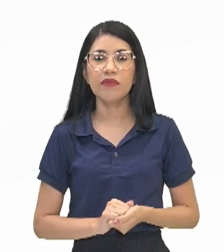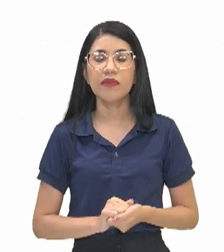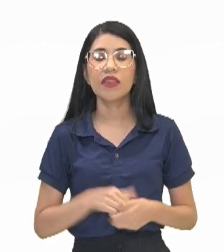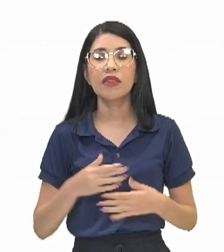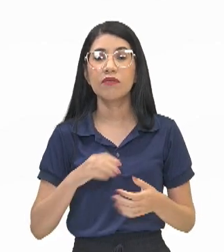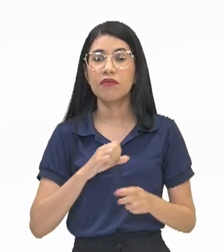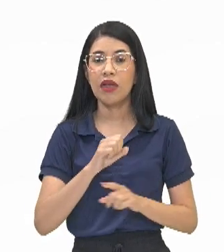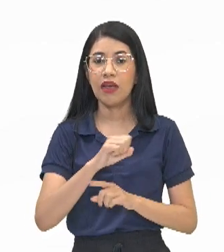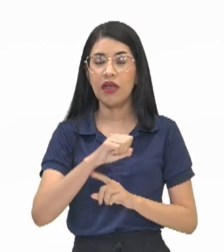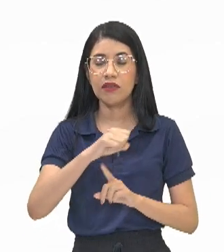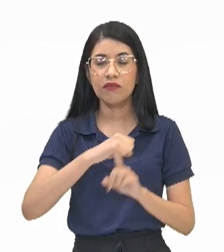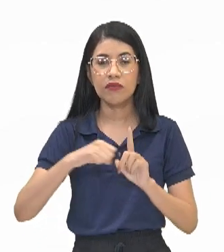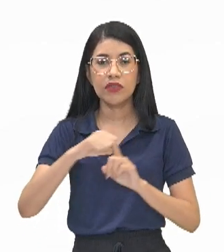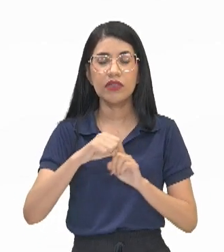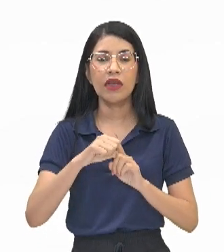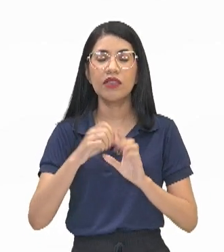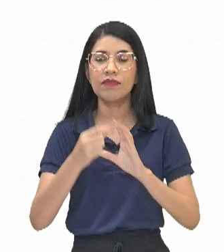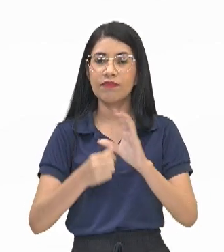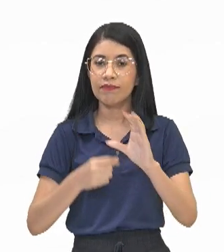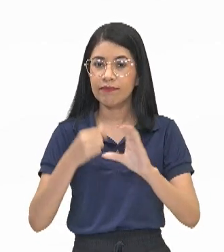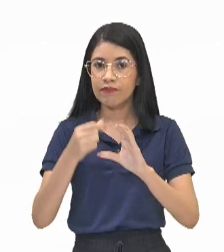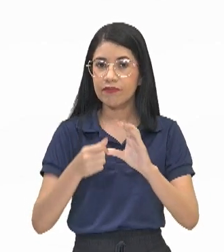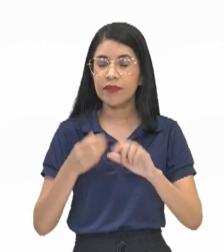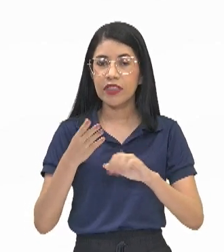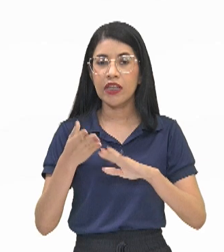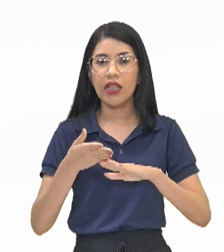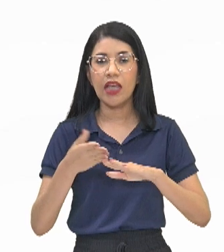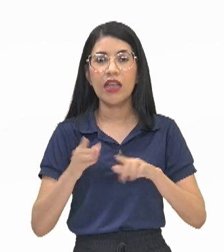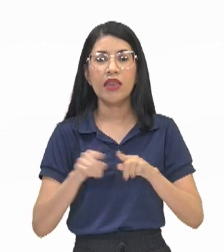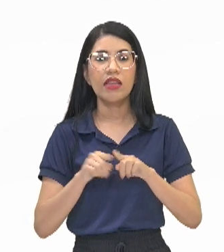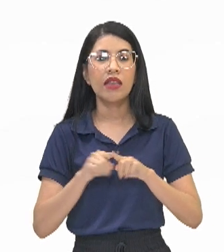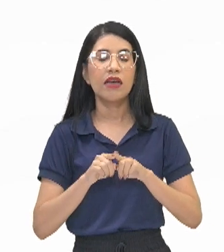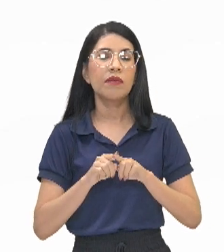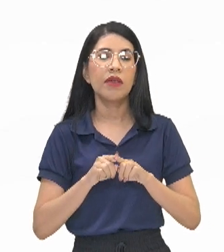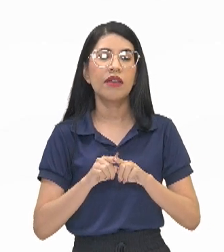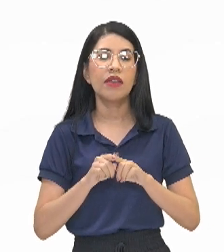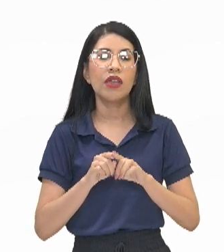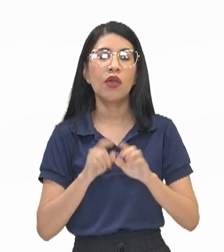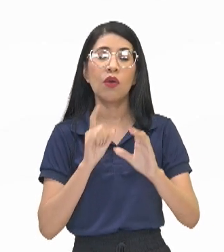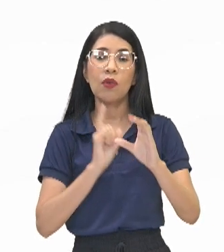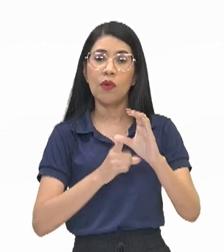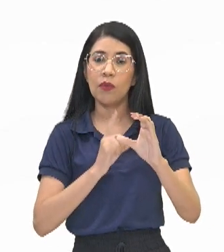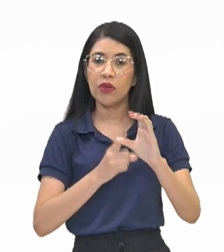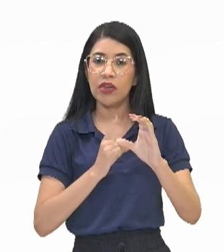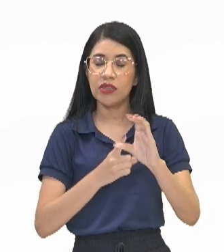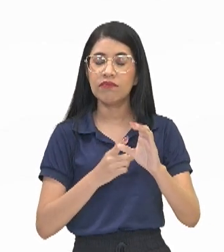moderna capitalista, né, e comunista, porque também já havia